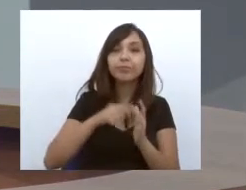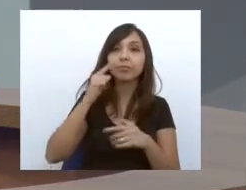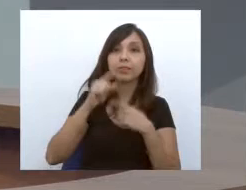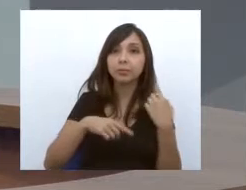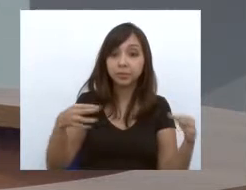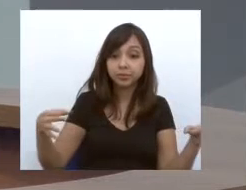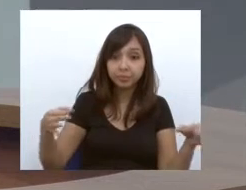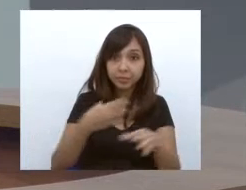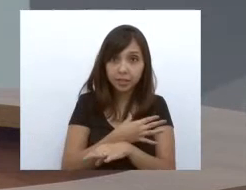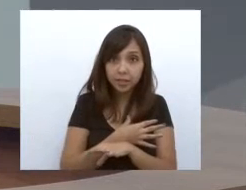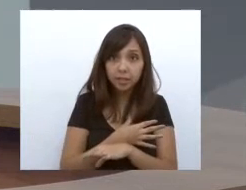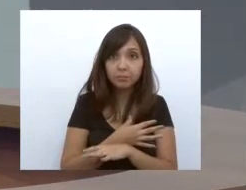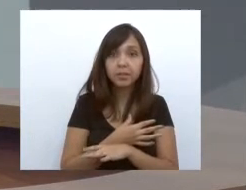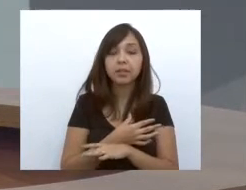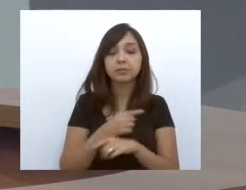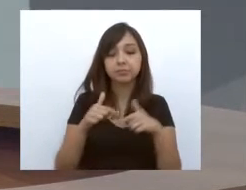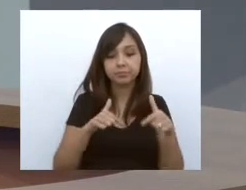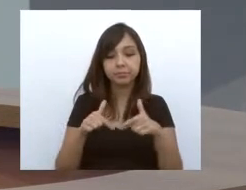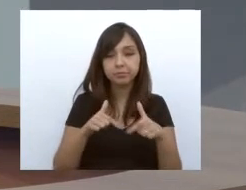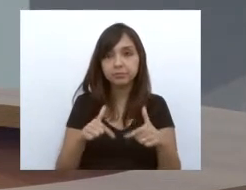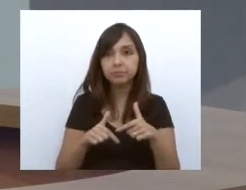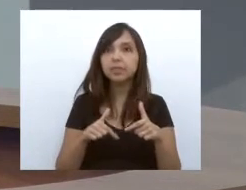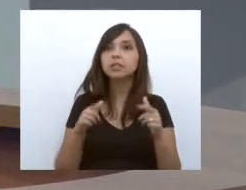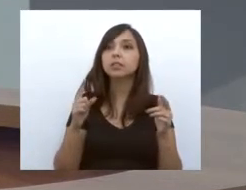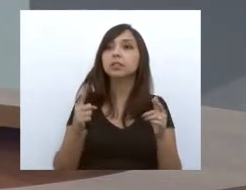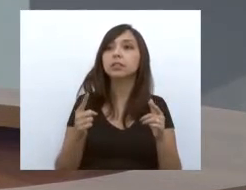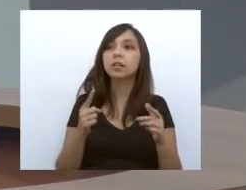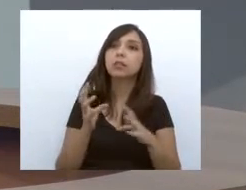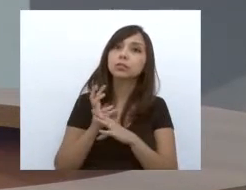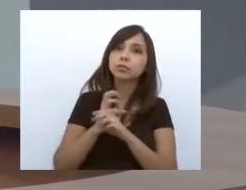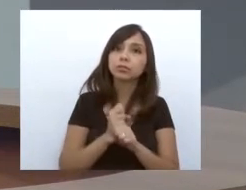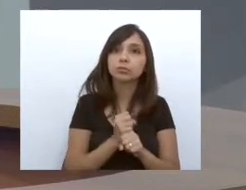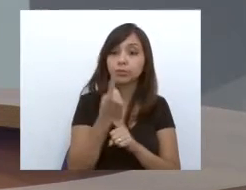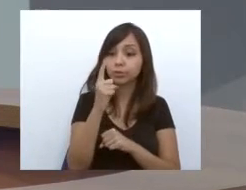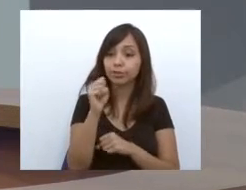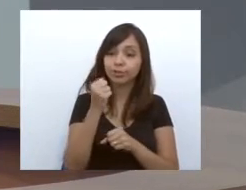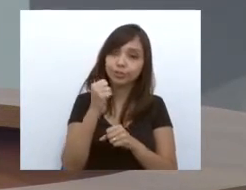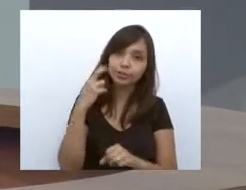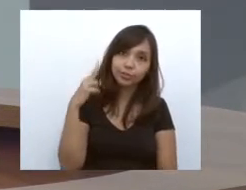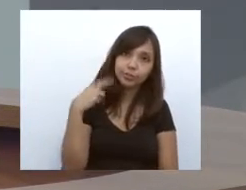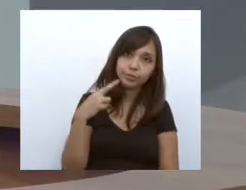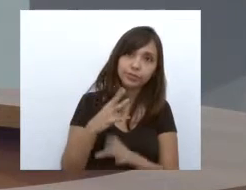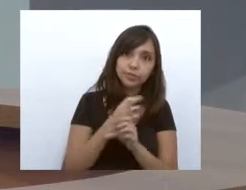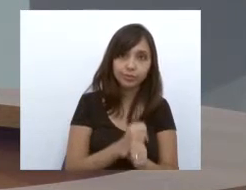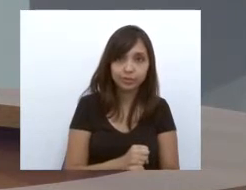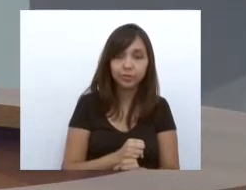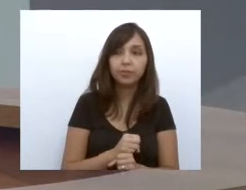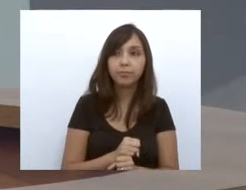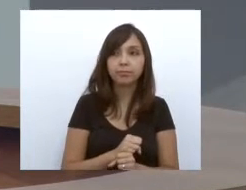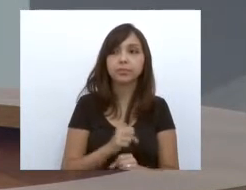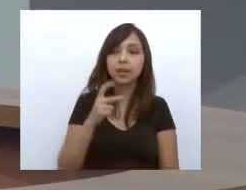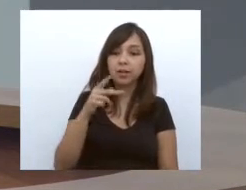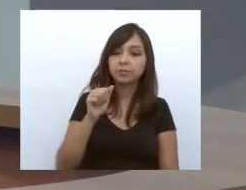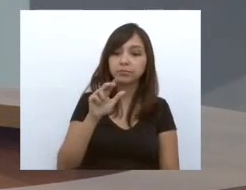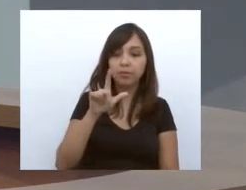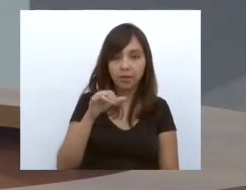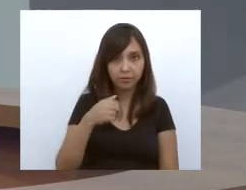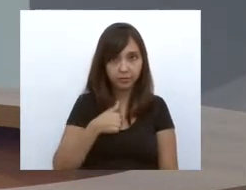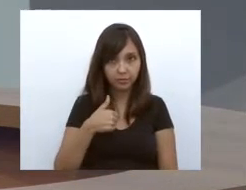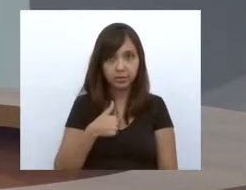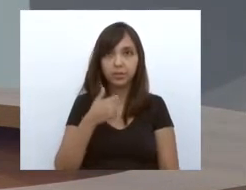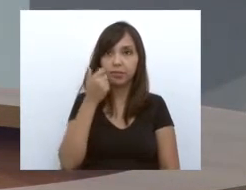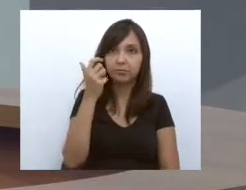dar por encerrado os trabalhos, foram computados 18. Razão pela qual o vereador Paulo Sérgio, para que